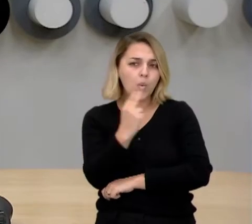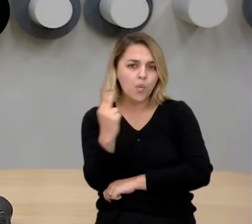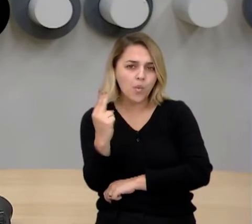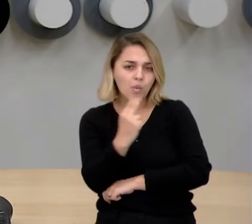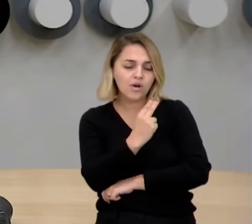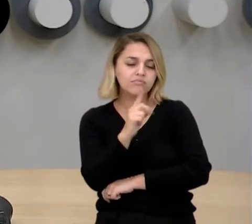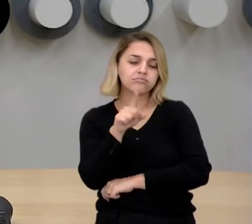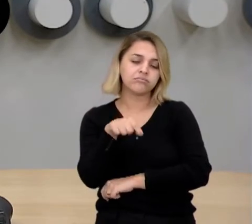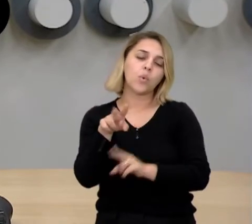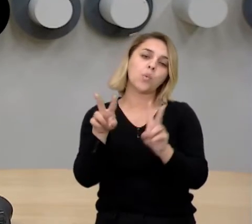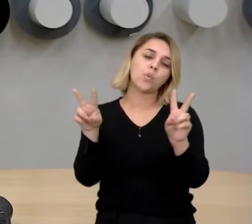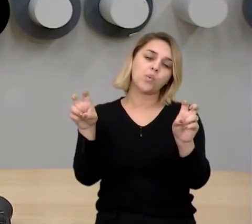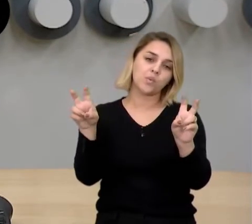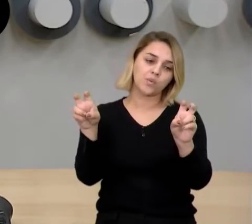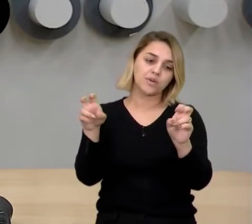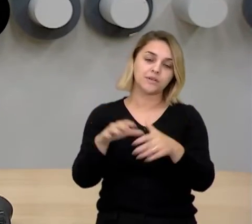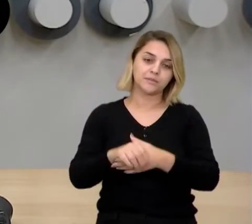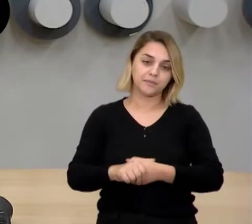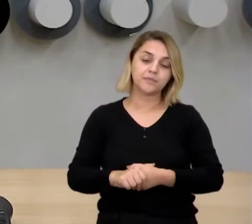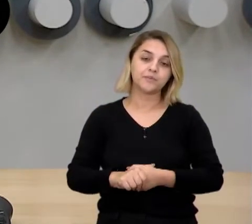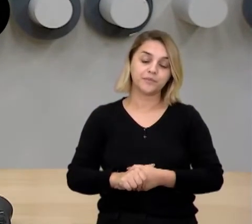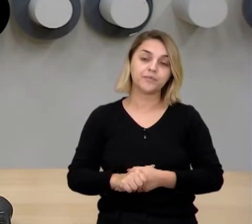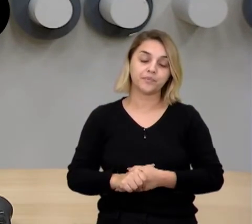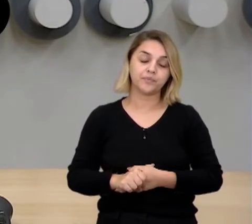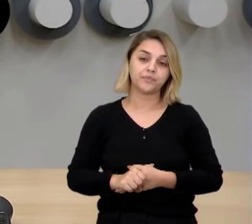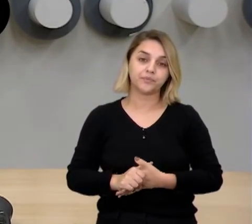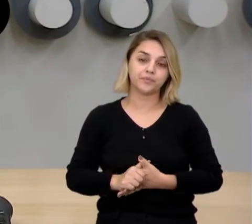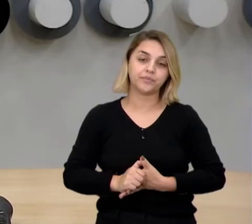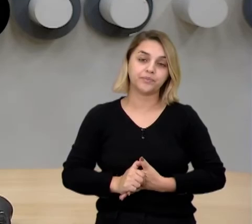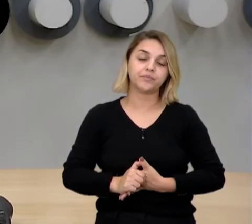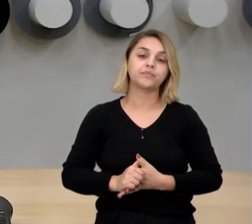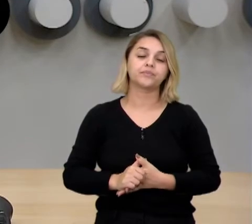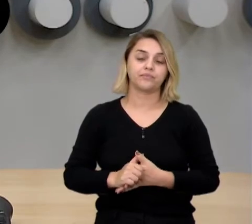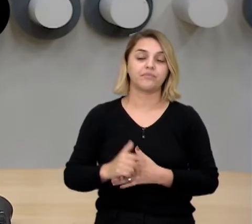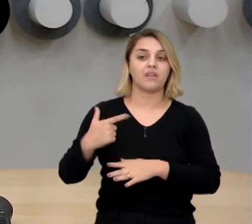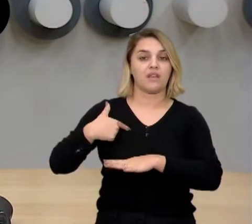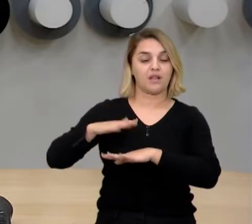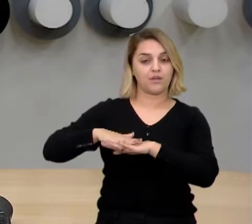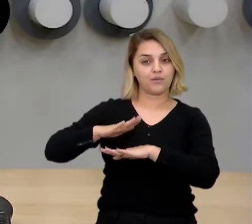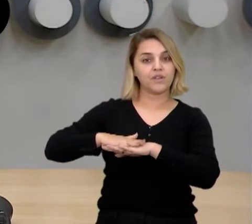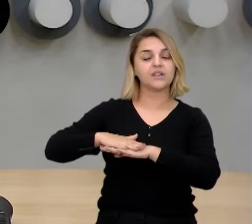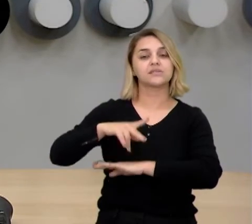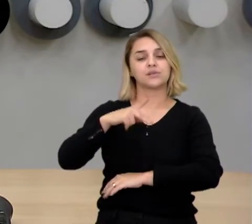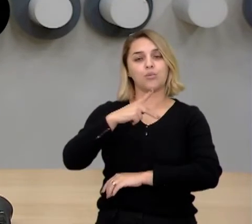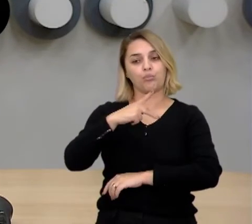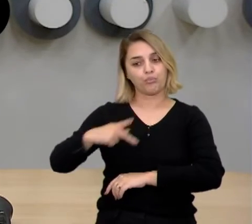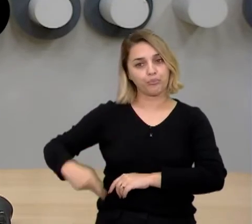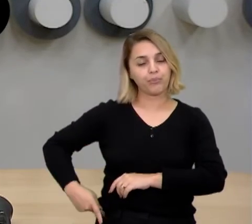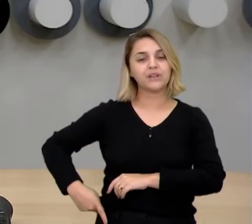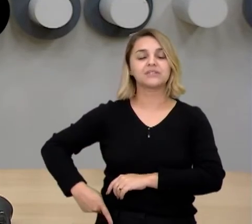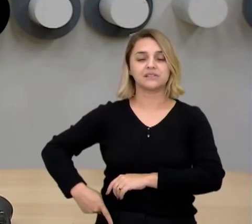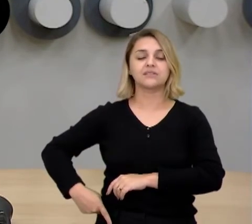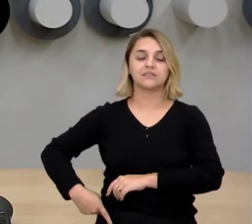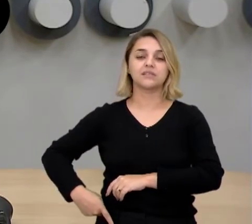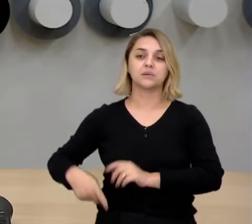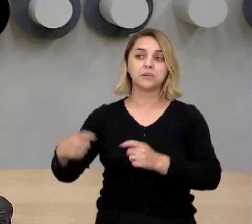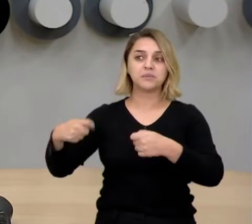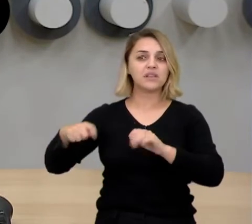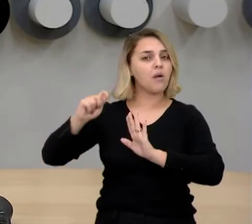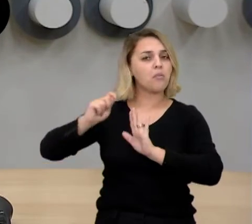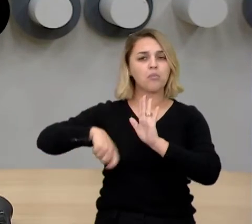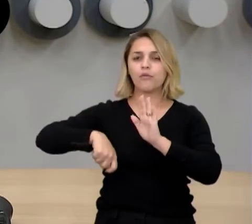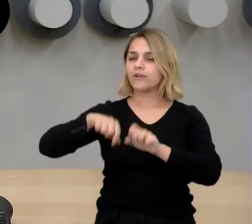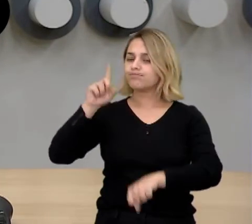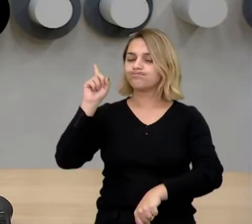aquele tema. Ela, depois de feita pelo presidente da República, entra em vigor imediatamente.